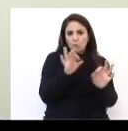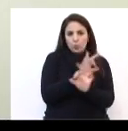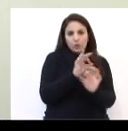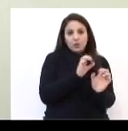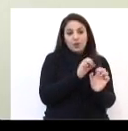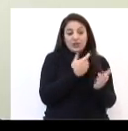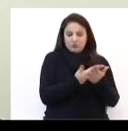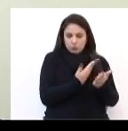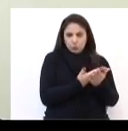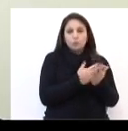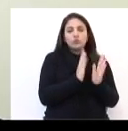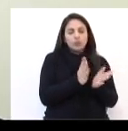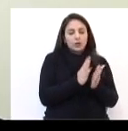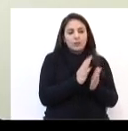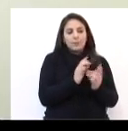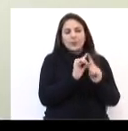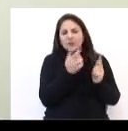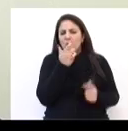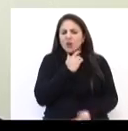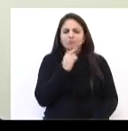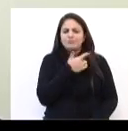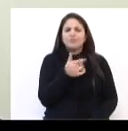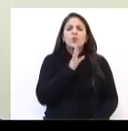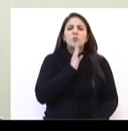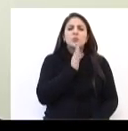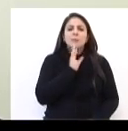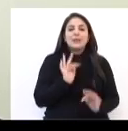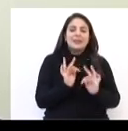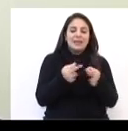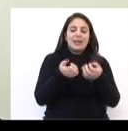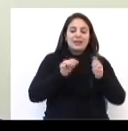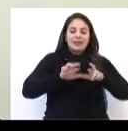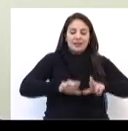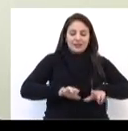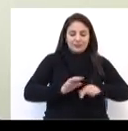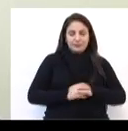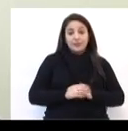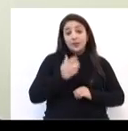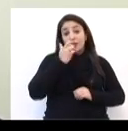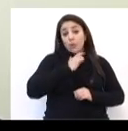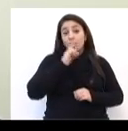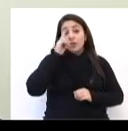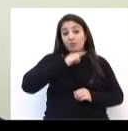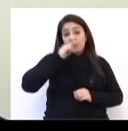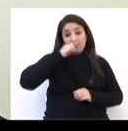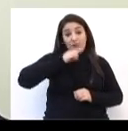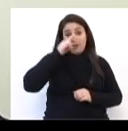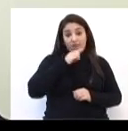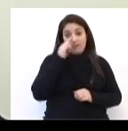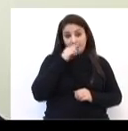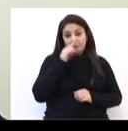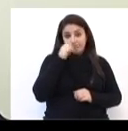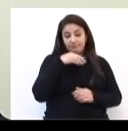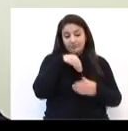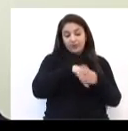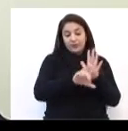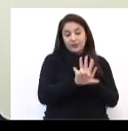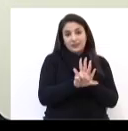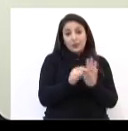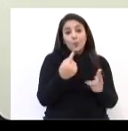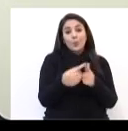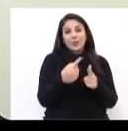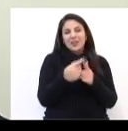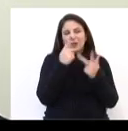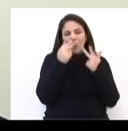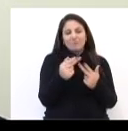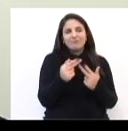simplesmente porque talvez não tenha conhecimento técnico na área, né? Então, isso é falho do ponto de vista legal, porque